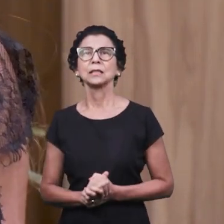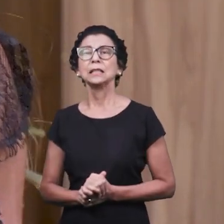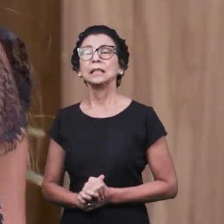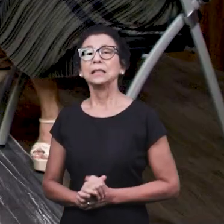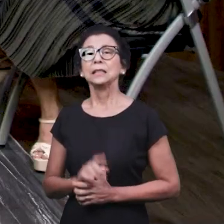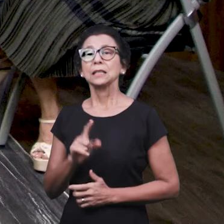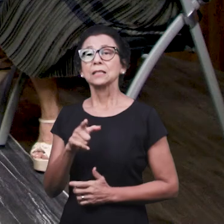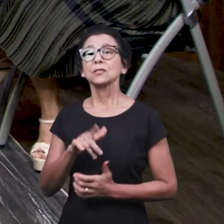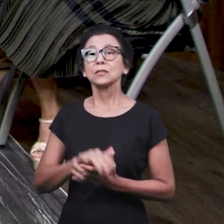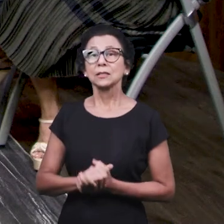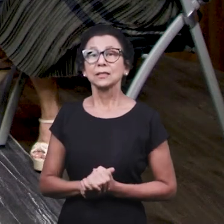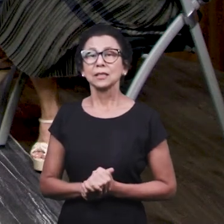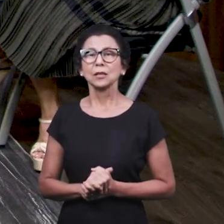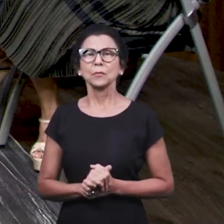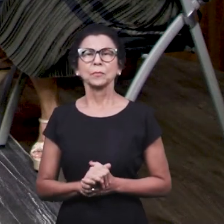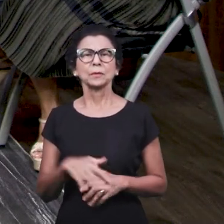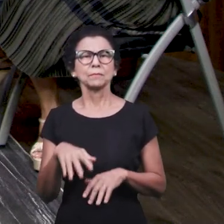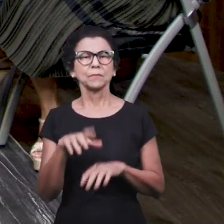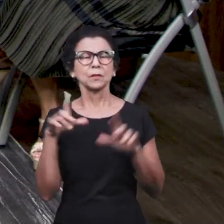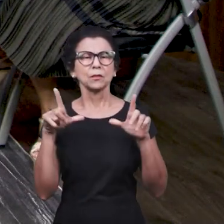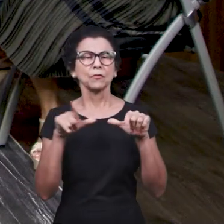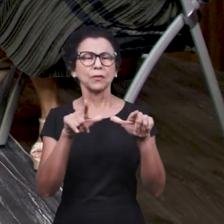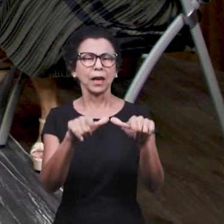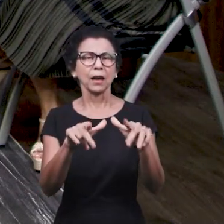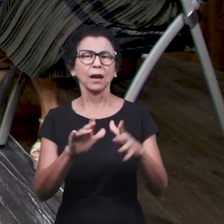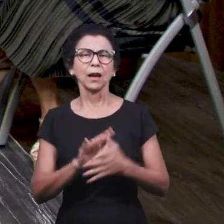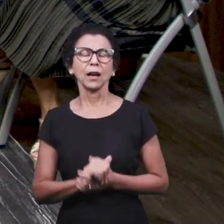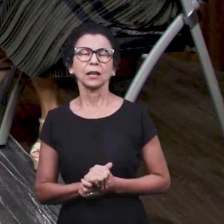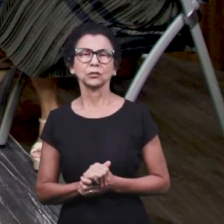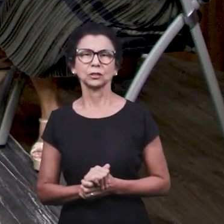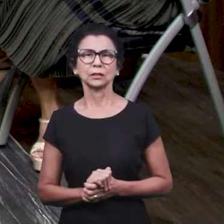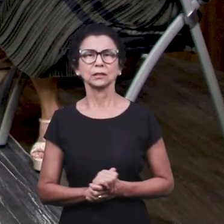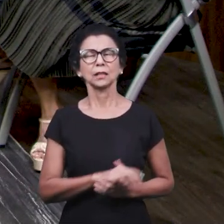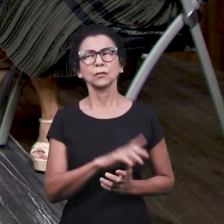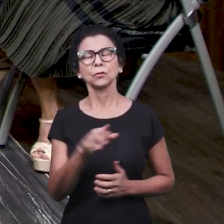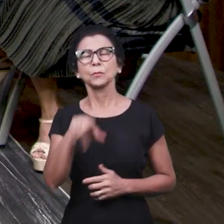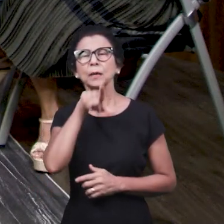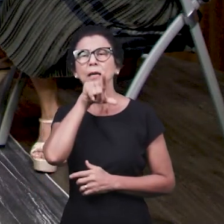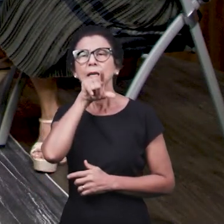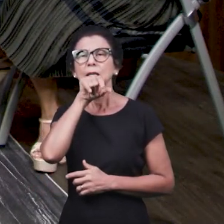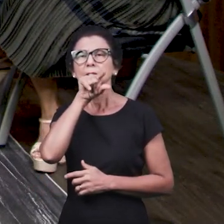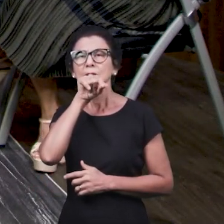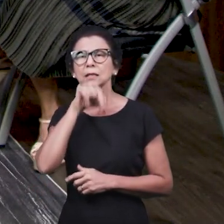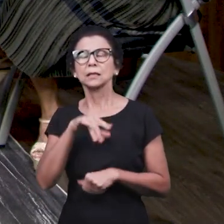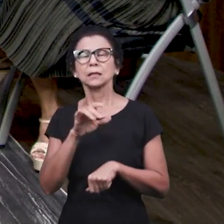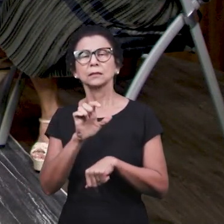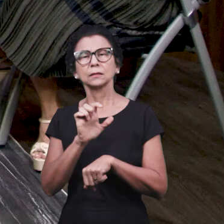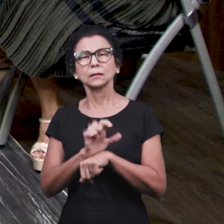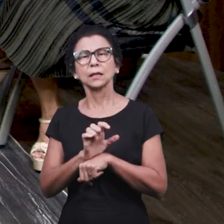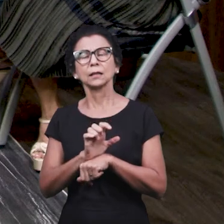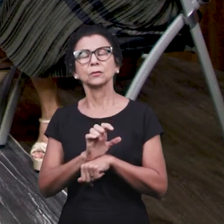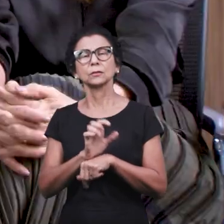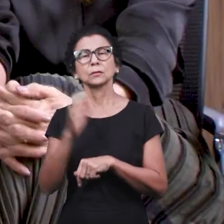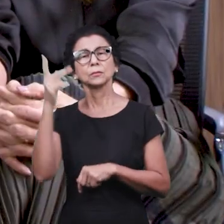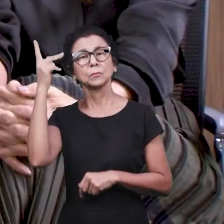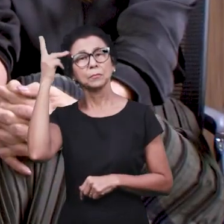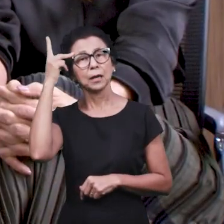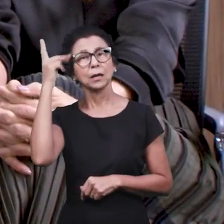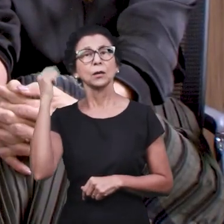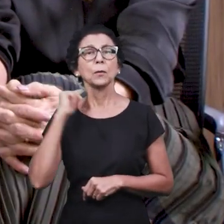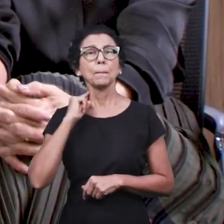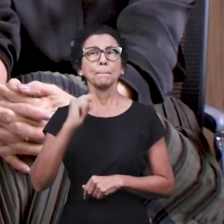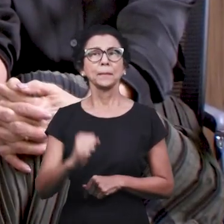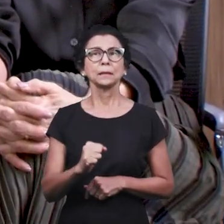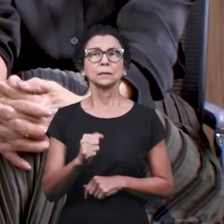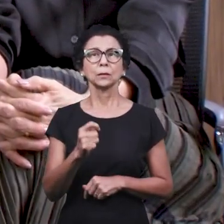excursões. E eram viagens que começavam aqui no Espírito Santo, em Santa Teresa, depois para São Paulo, para Minas, para o Rio, vários lugares do Brasil.